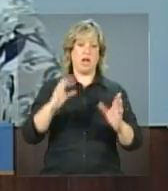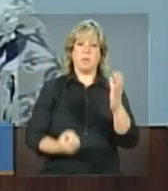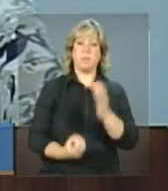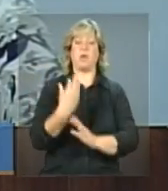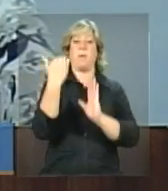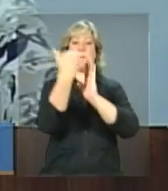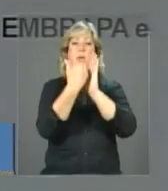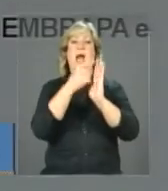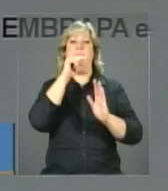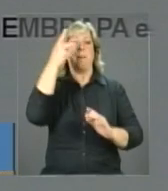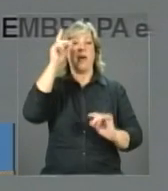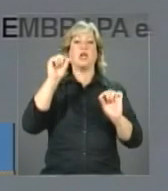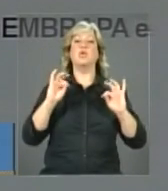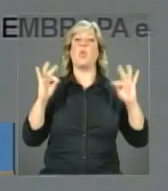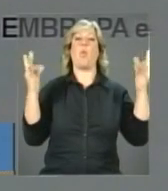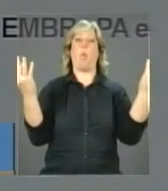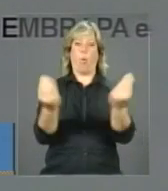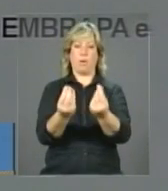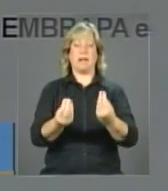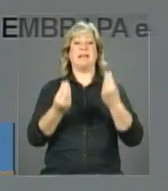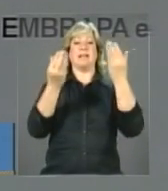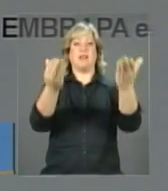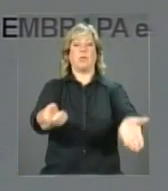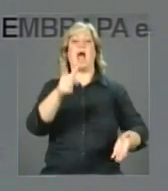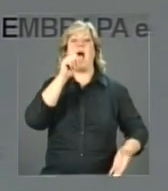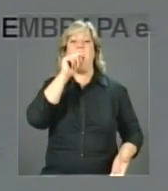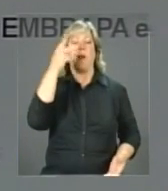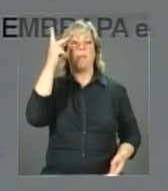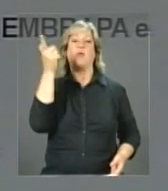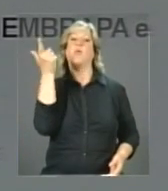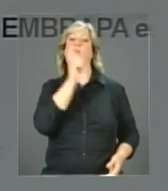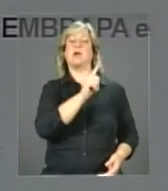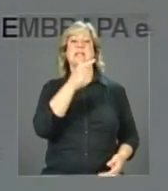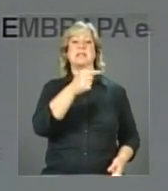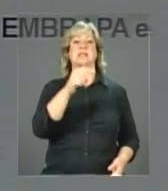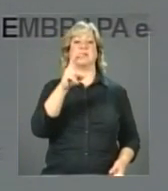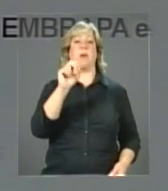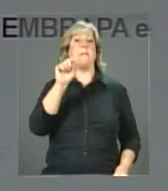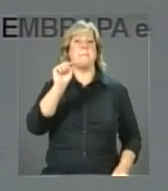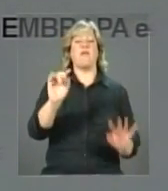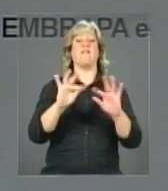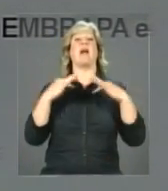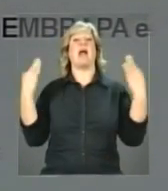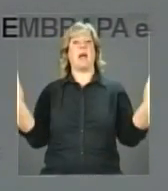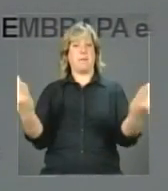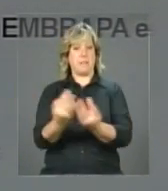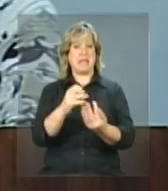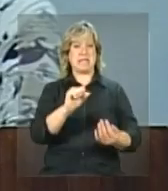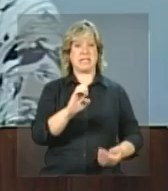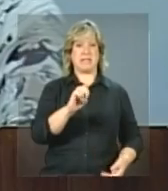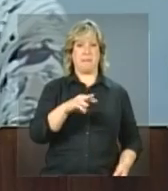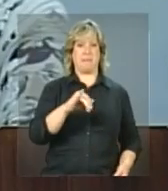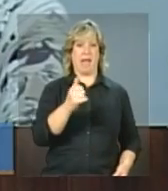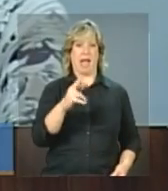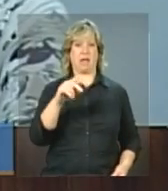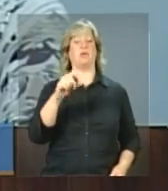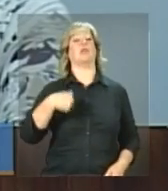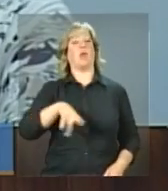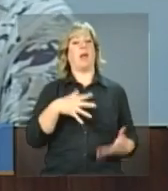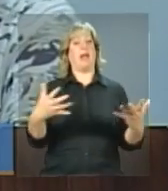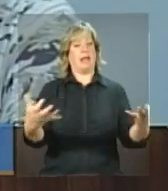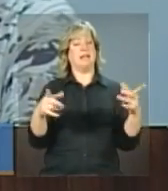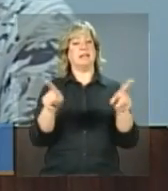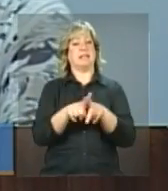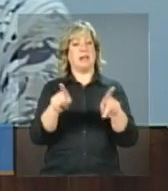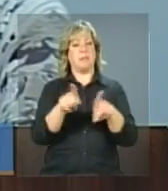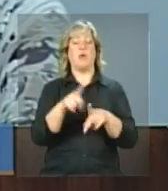programa Água para Todos, levando água, acesso à água para 750 mil famílias no semiárido, e pretendemos também